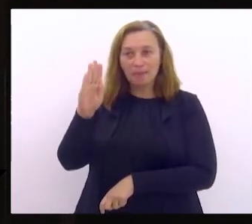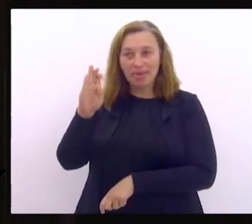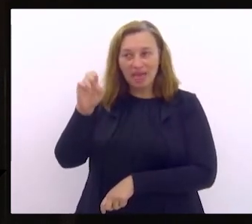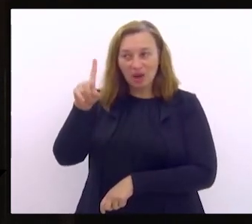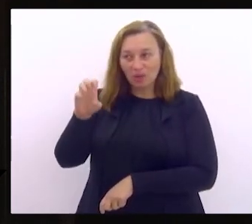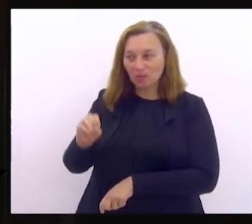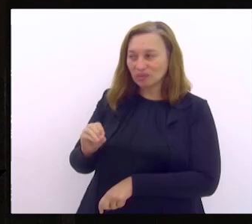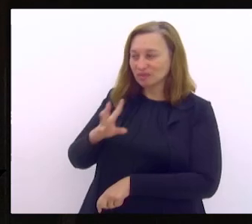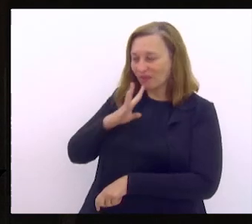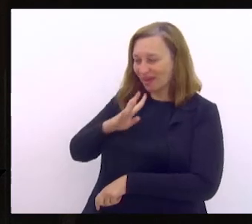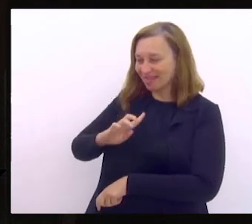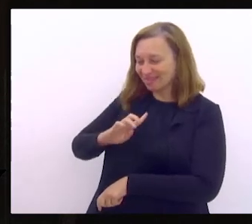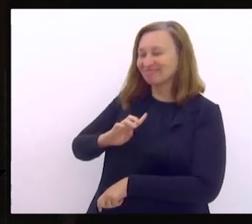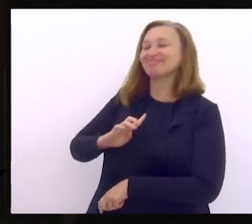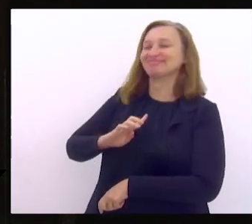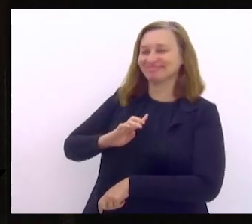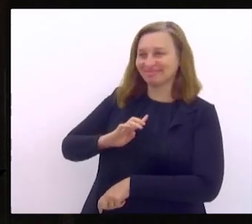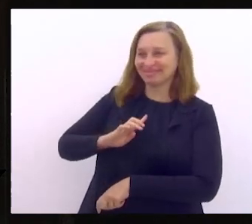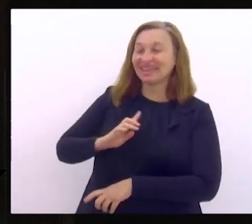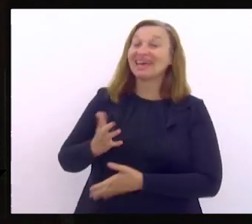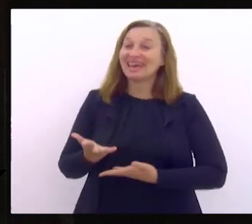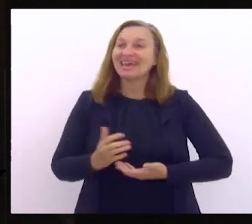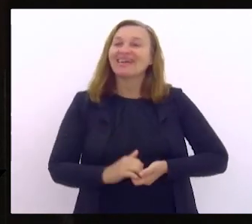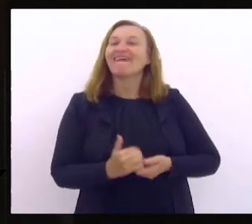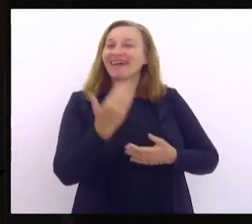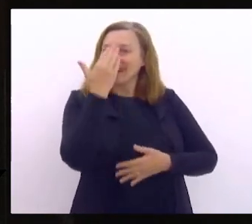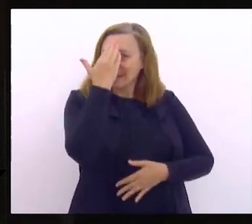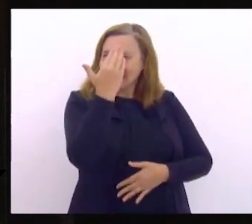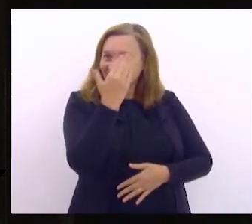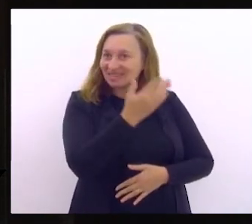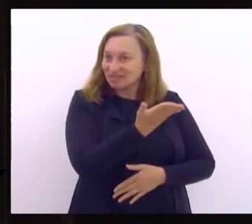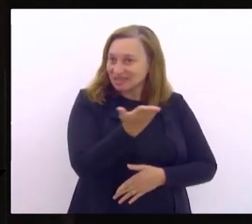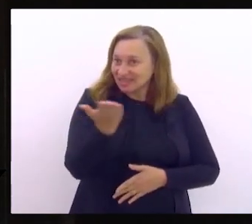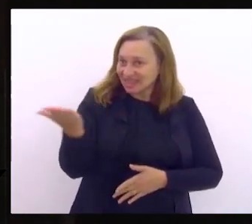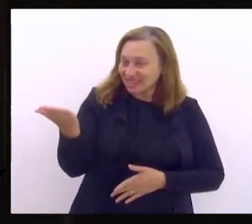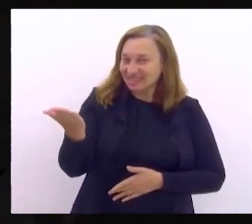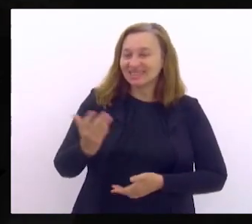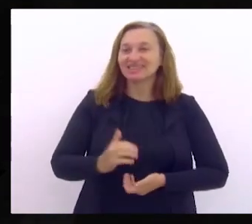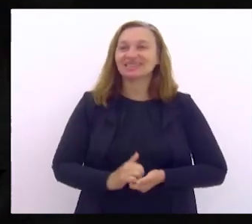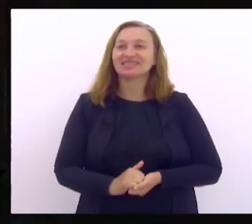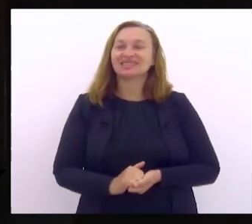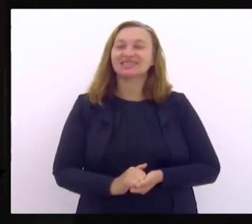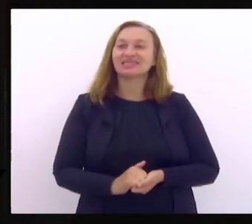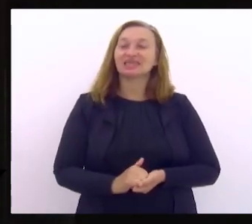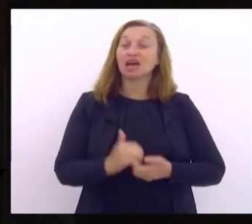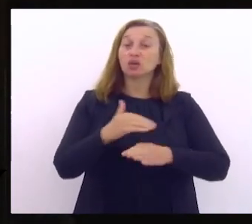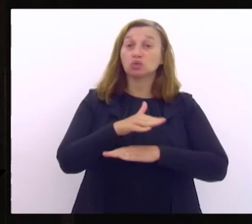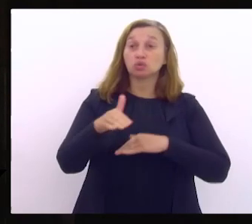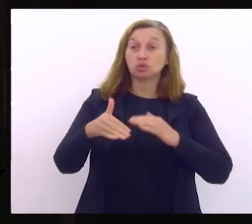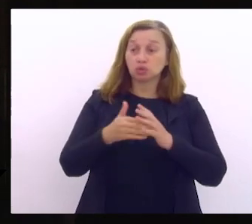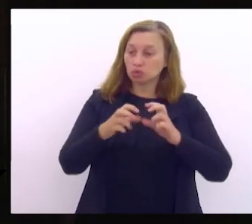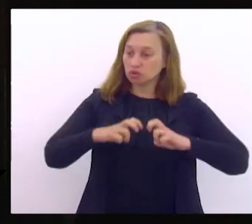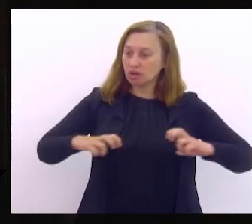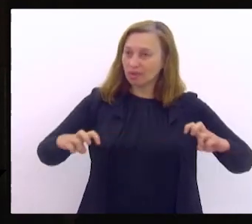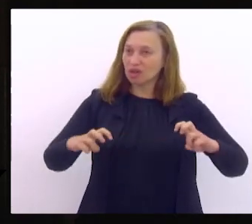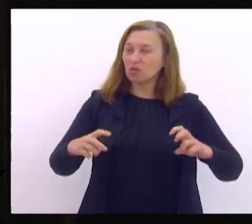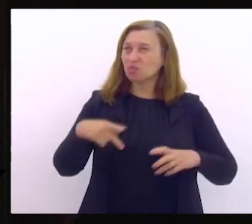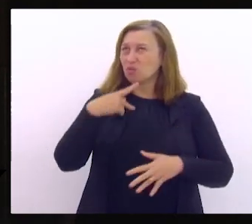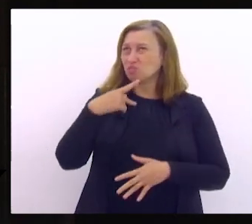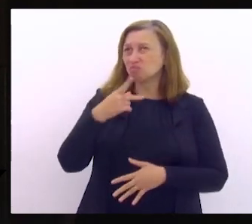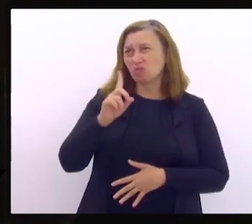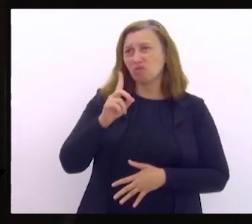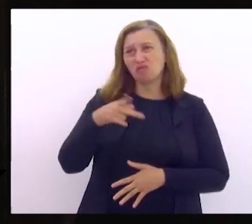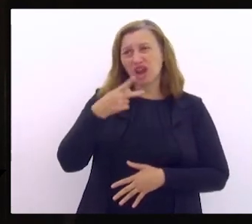conhecem. Eu quero também aqui agradecer às autoridades, não vou citar o nome porque eu não vou